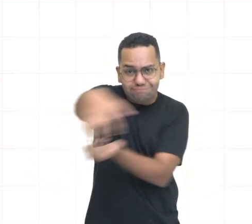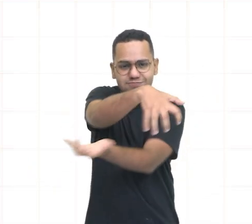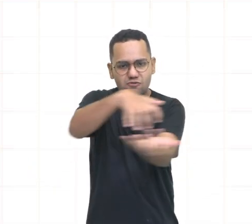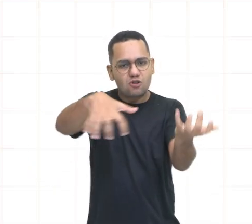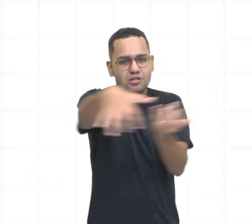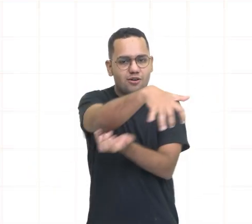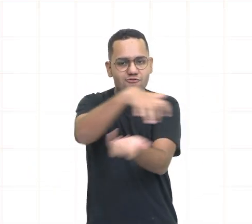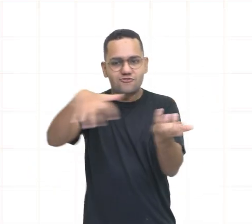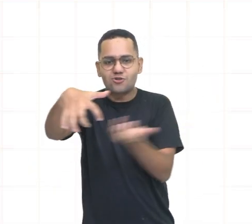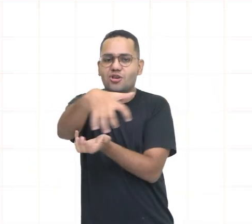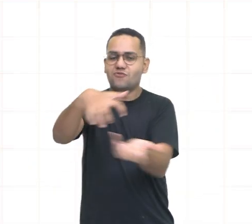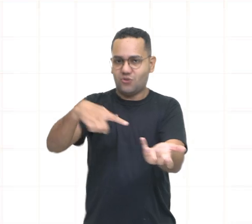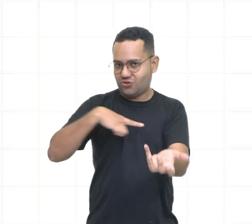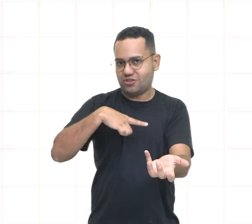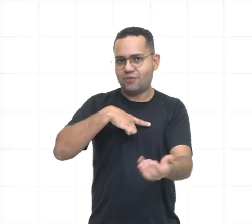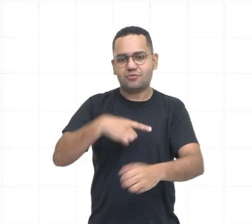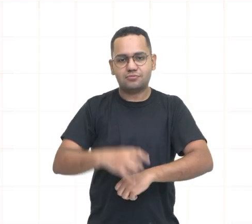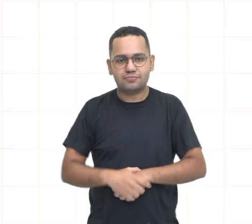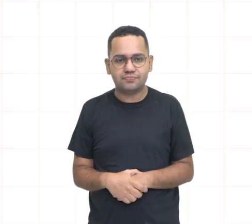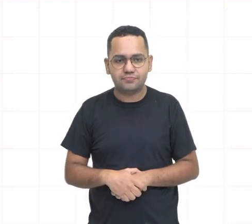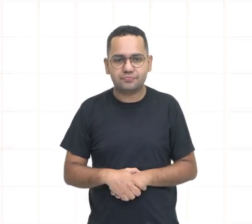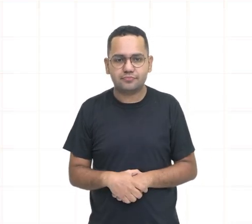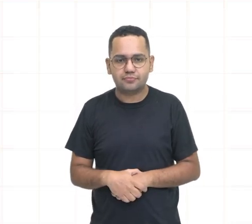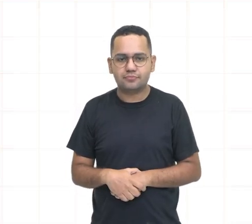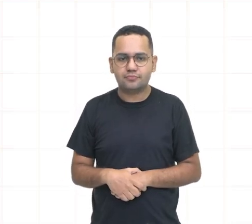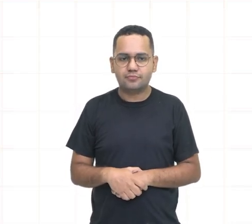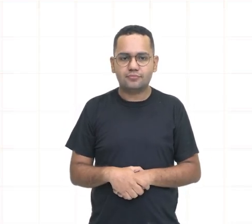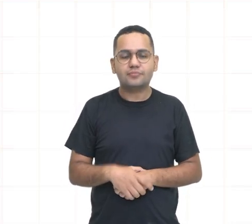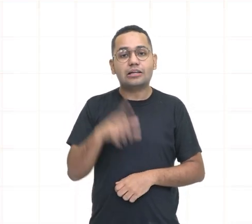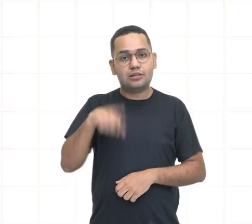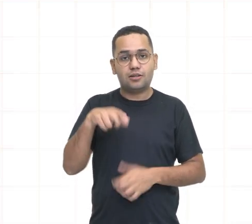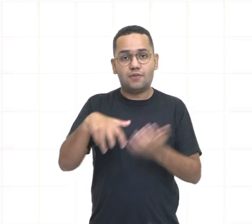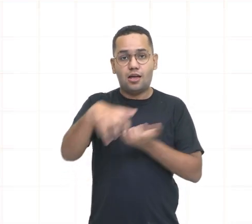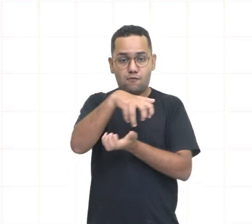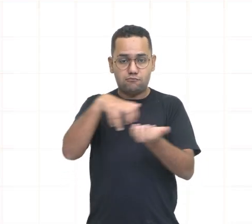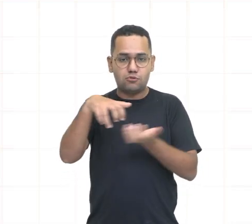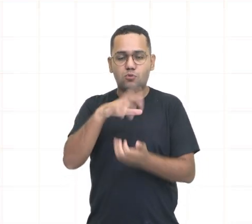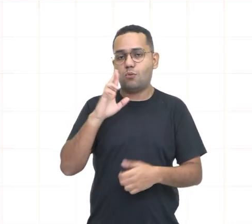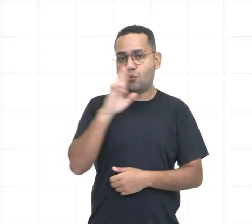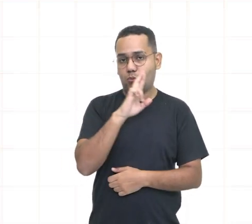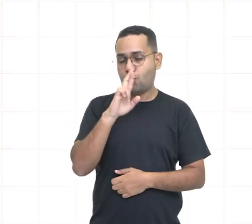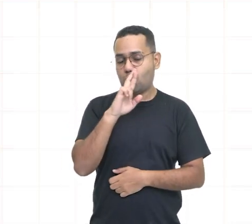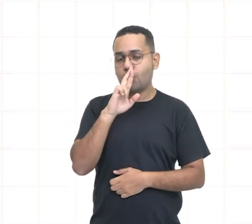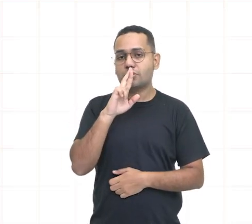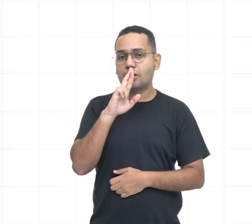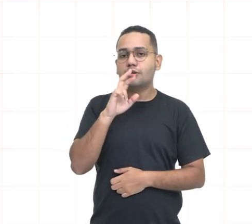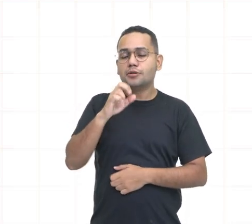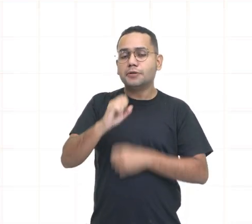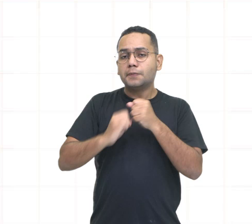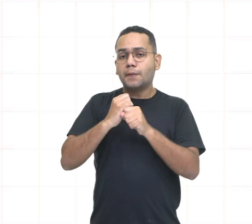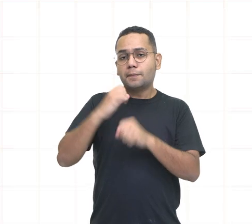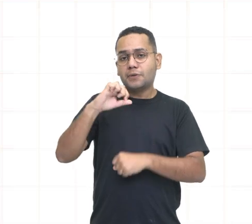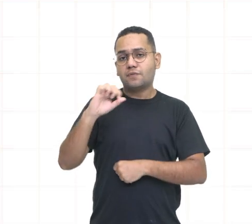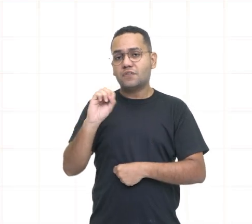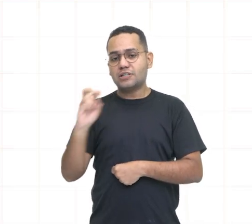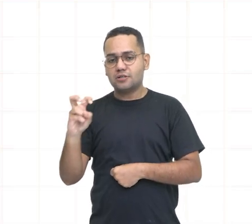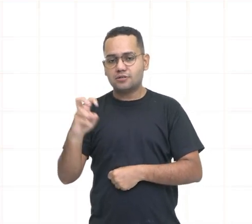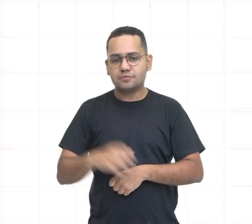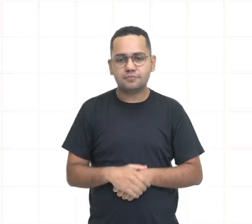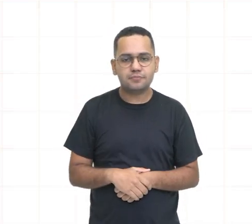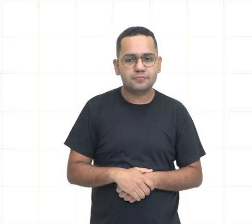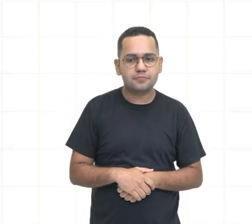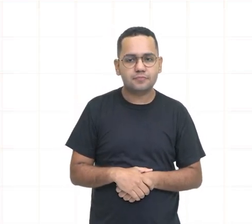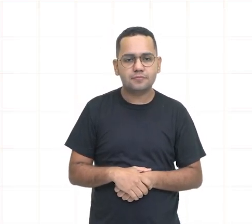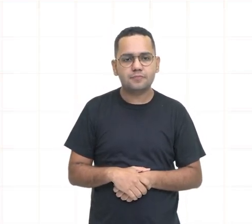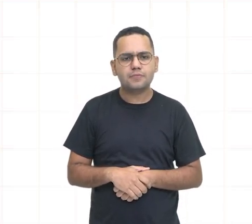por configurar o que a gente conhece como a Revolução Russa de 1905, encarado como que